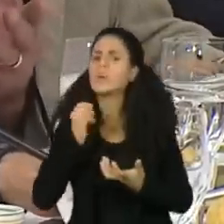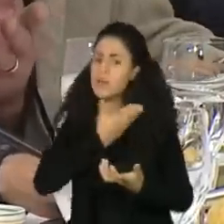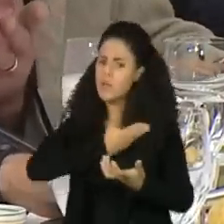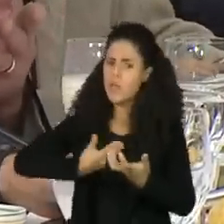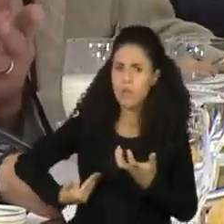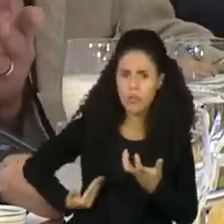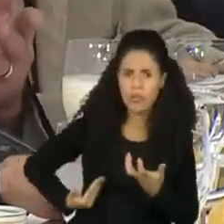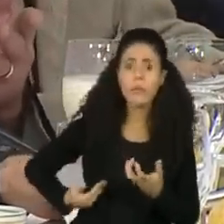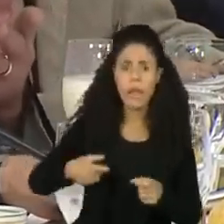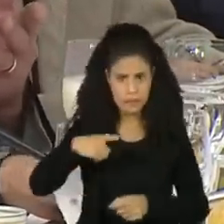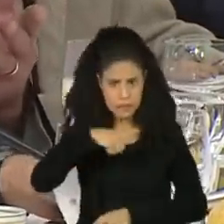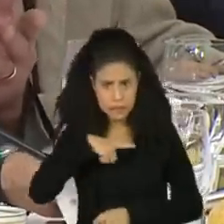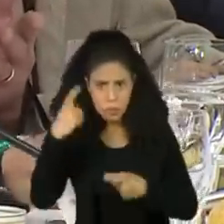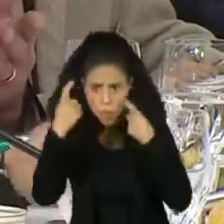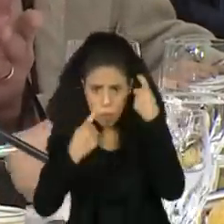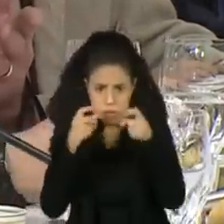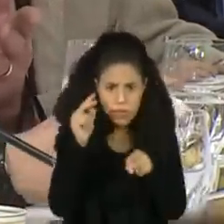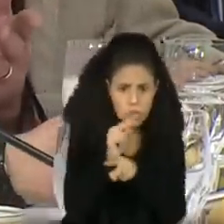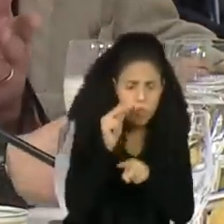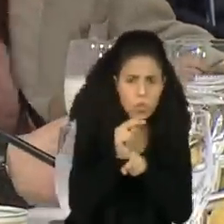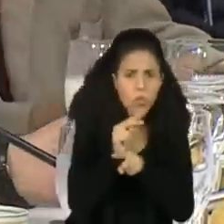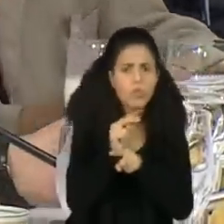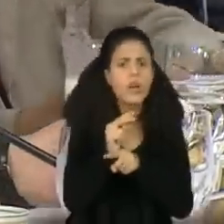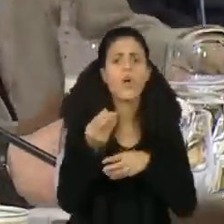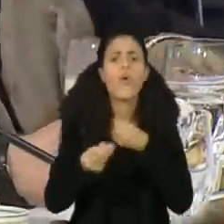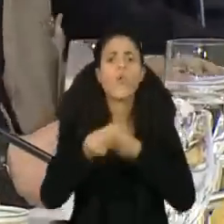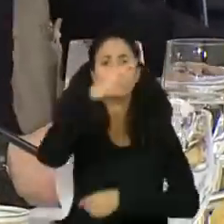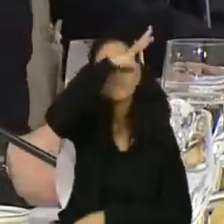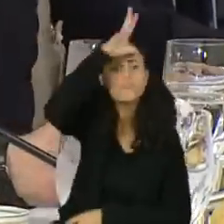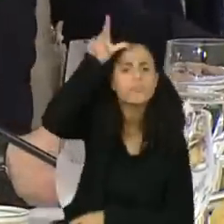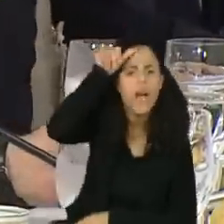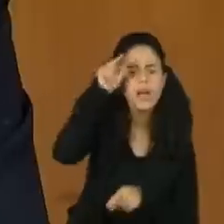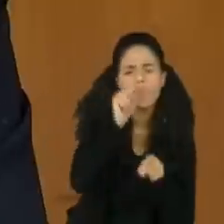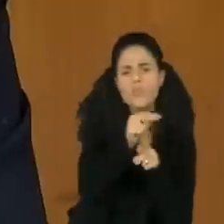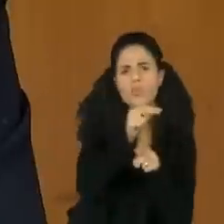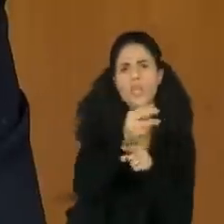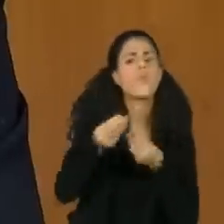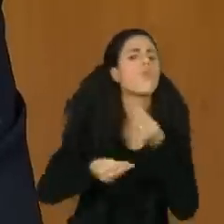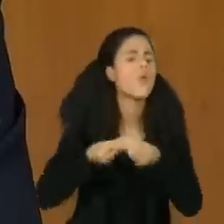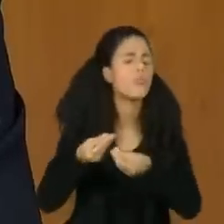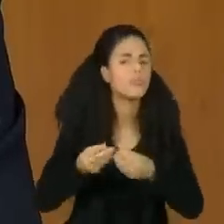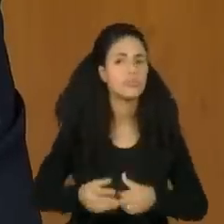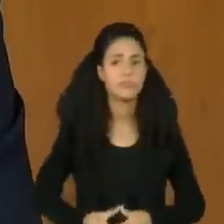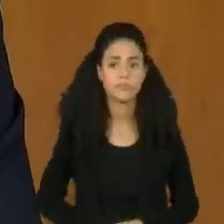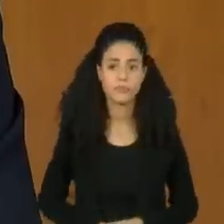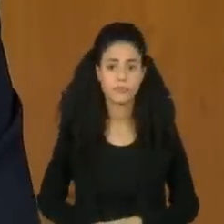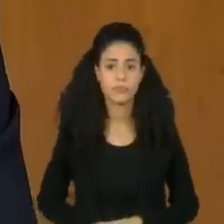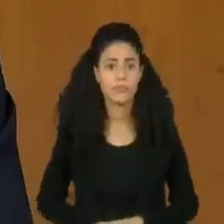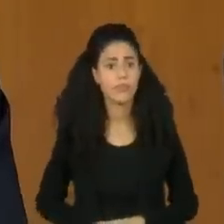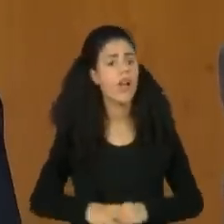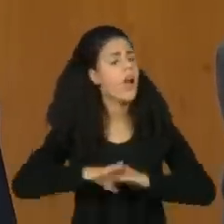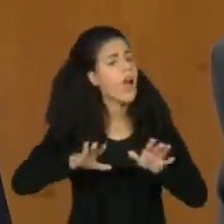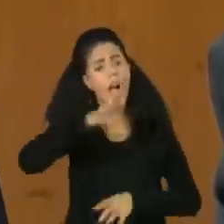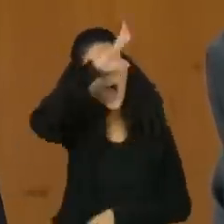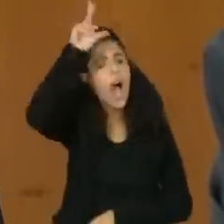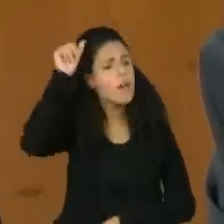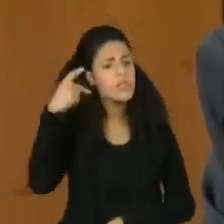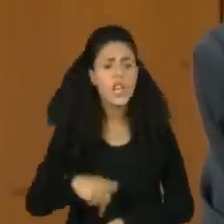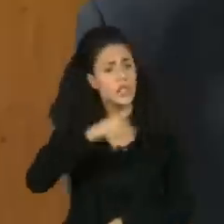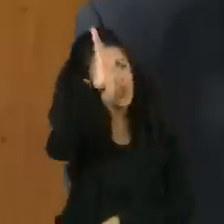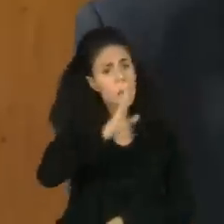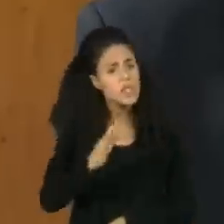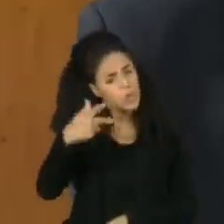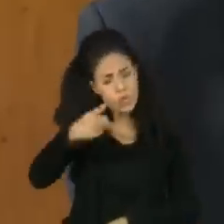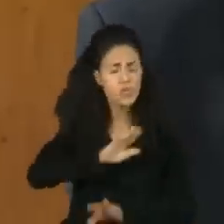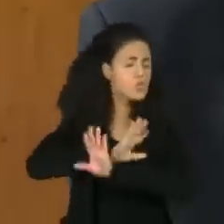Pro preocupação séria como o preservação da Amazônia por favor o primeiro sei que entender que a Amazônia do Brasil não